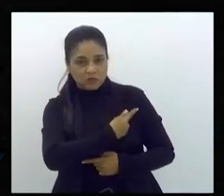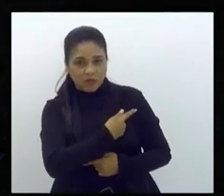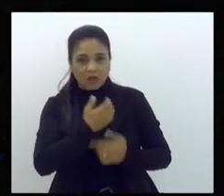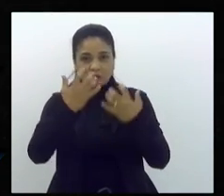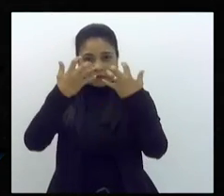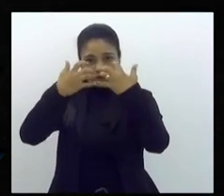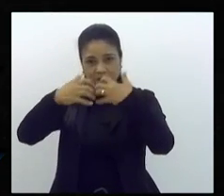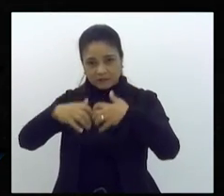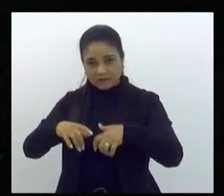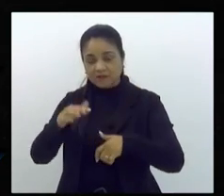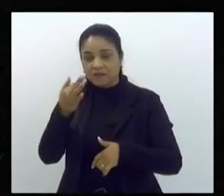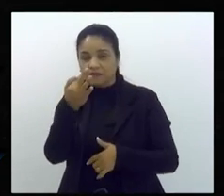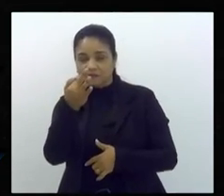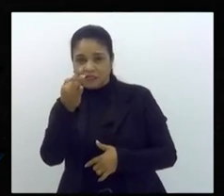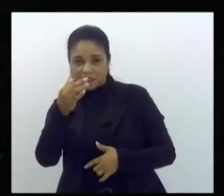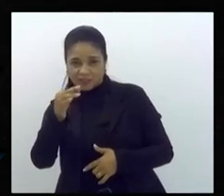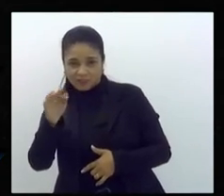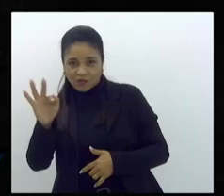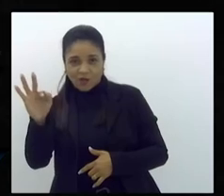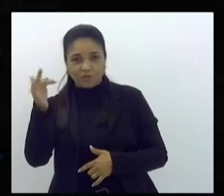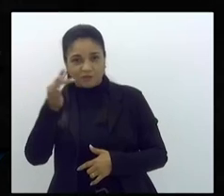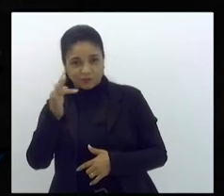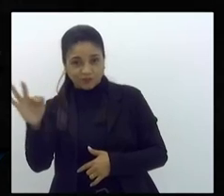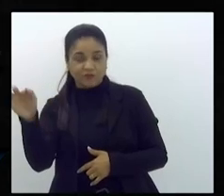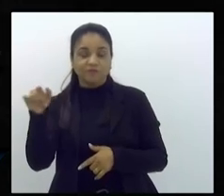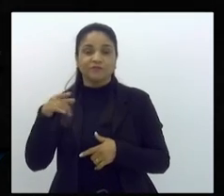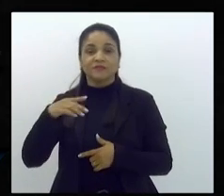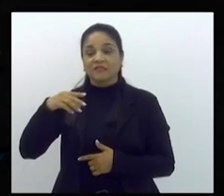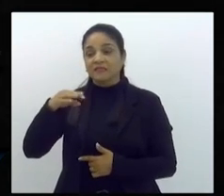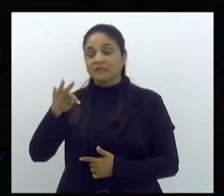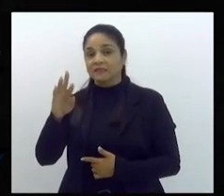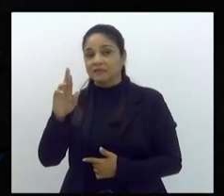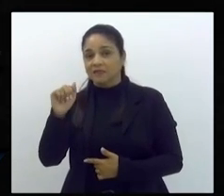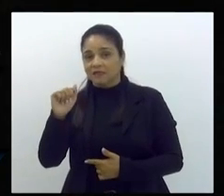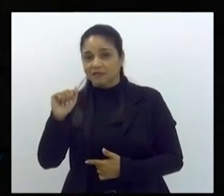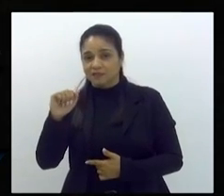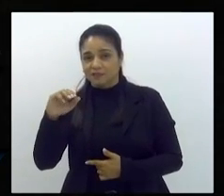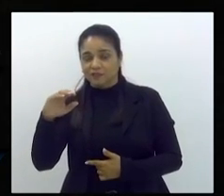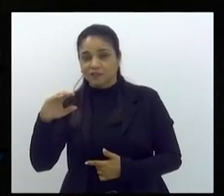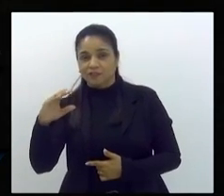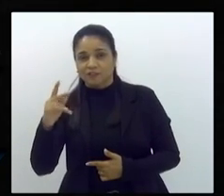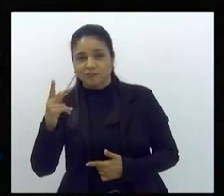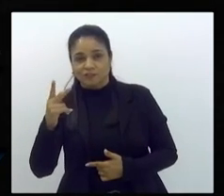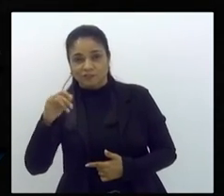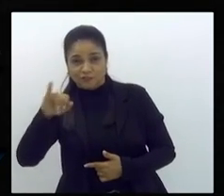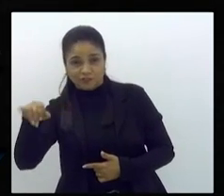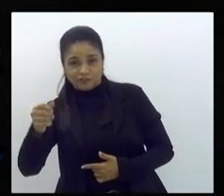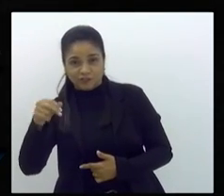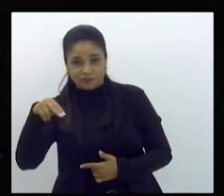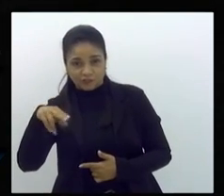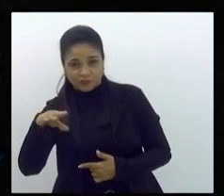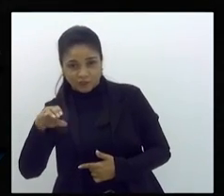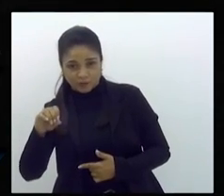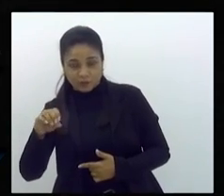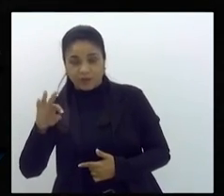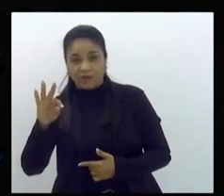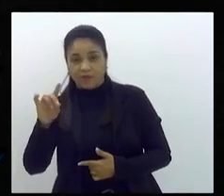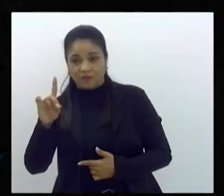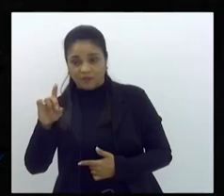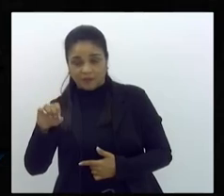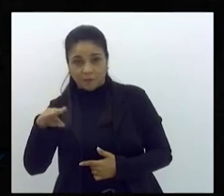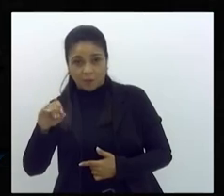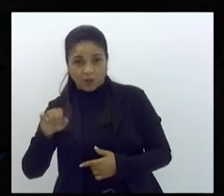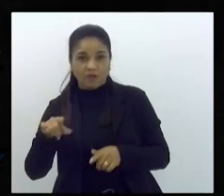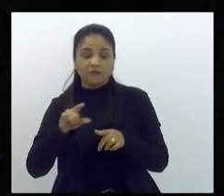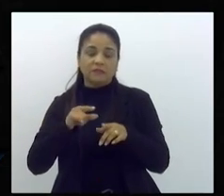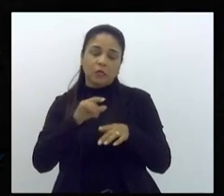e Trajano de Moraes concursos de graduação semipresenciais e oferecem também cursos